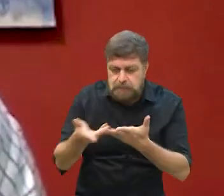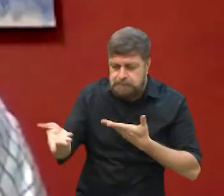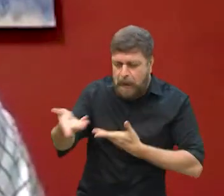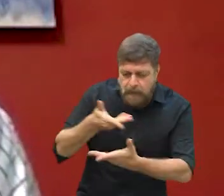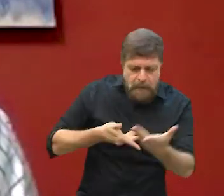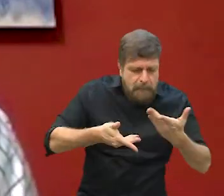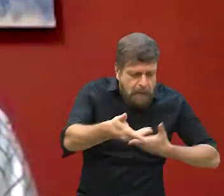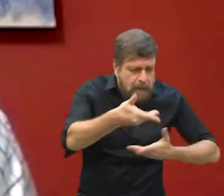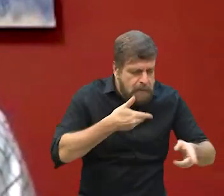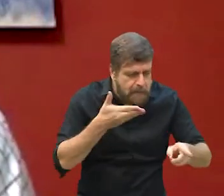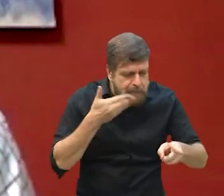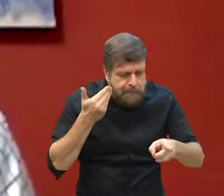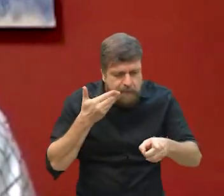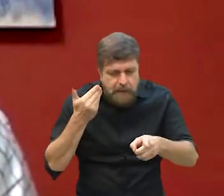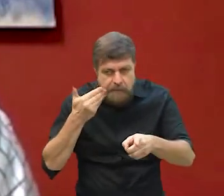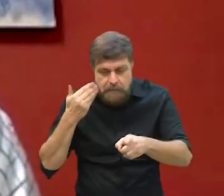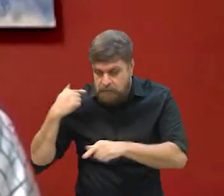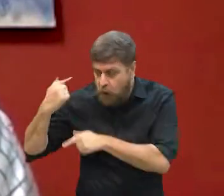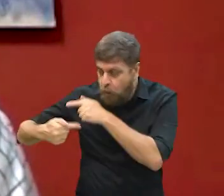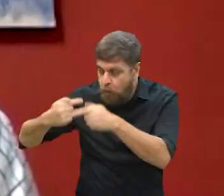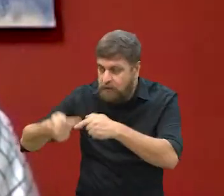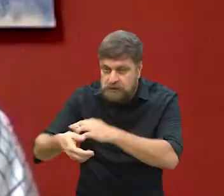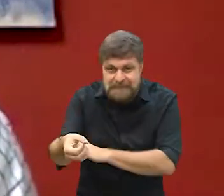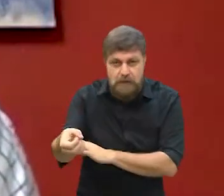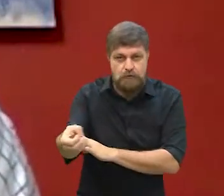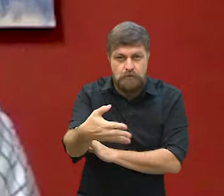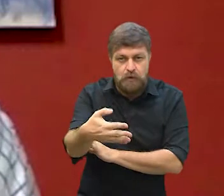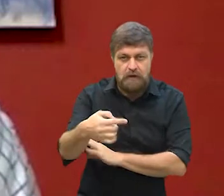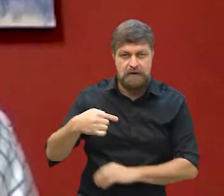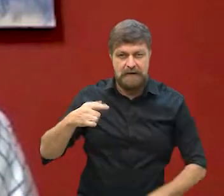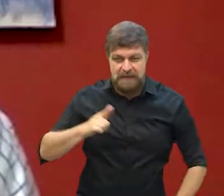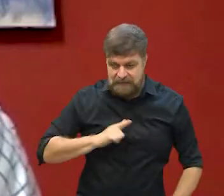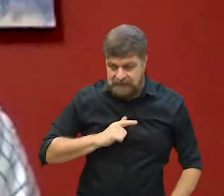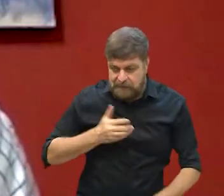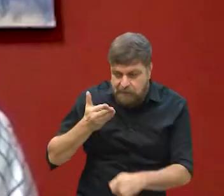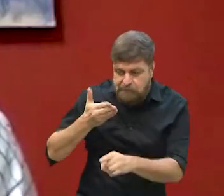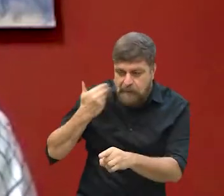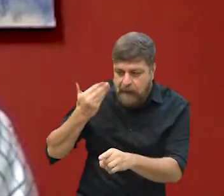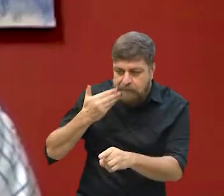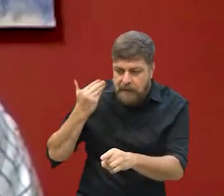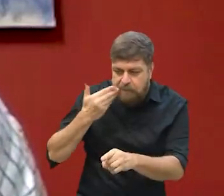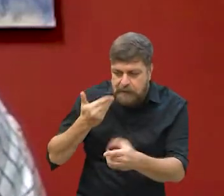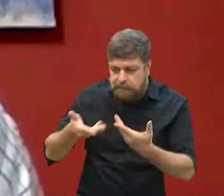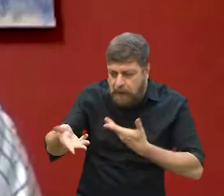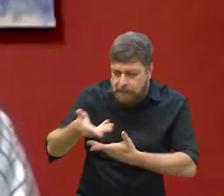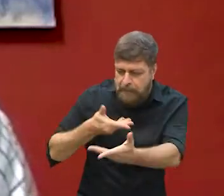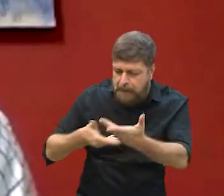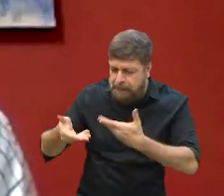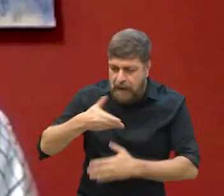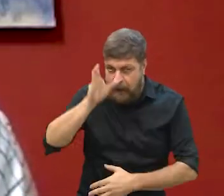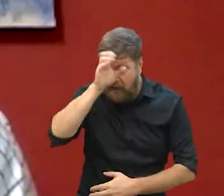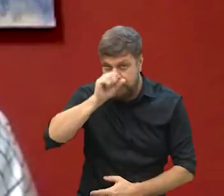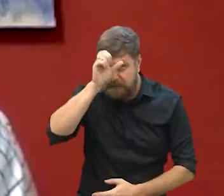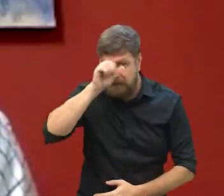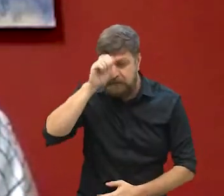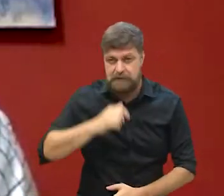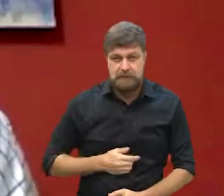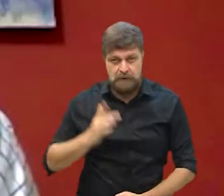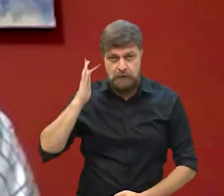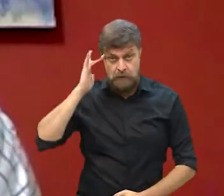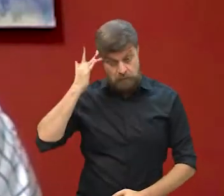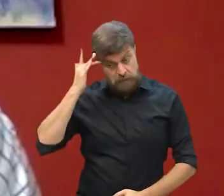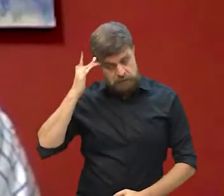né? Principalmente que essa nova geração agora que está vindo aí, eles vêm voando, né? Então, a gente tem muito a aprender com eles. Então, eu acho que é